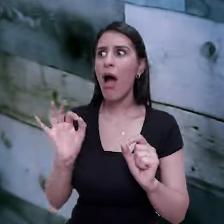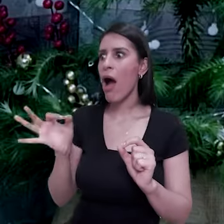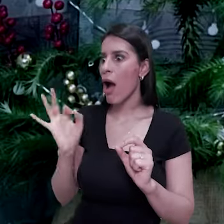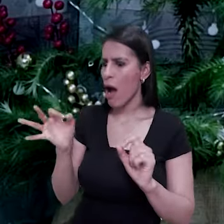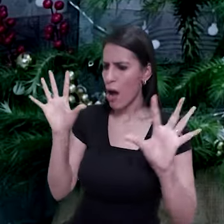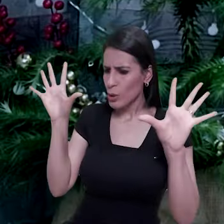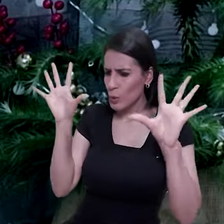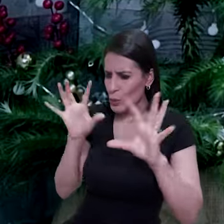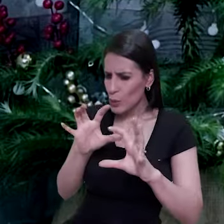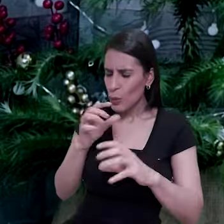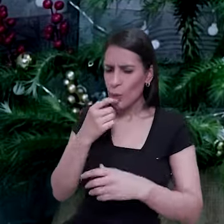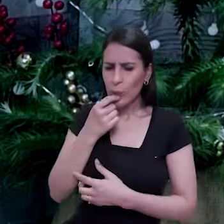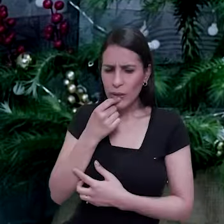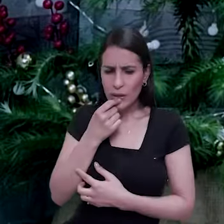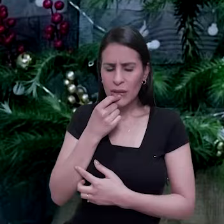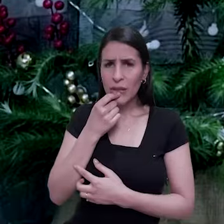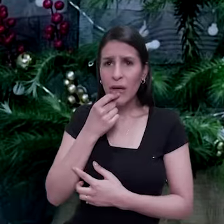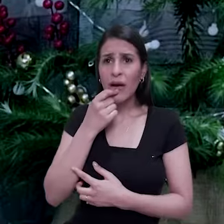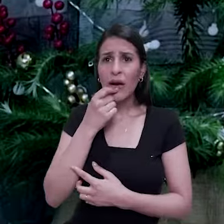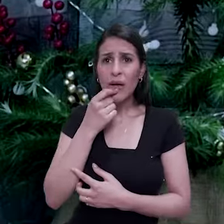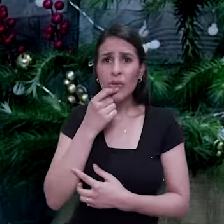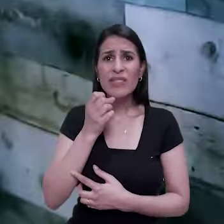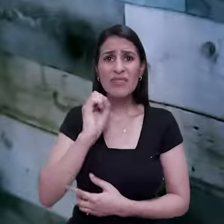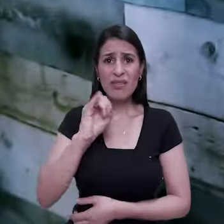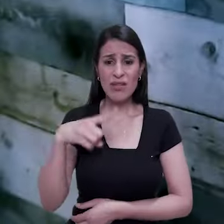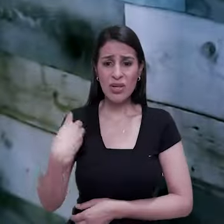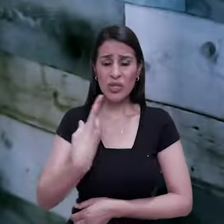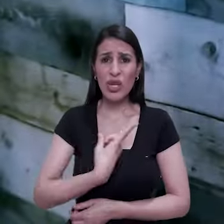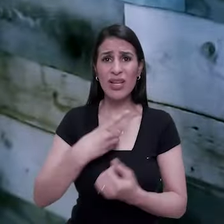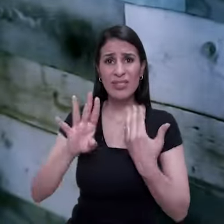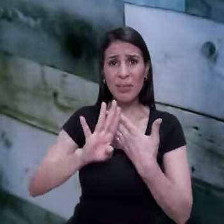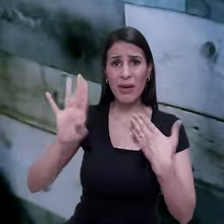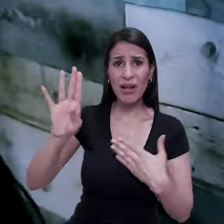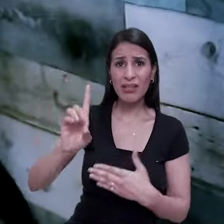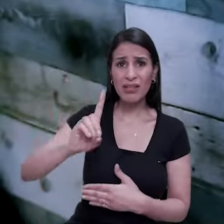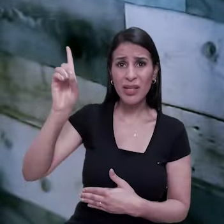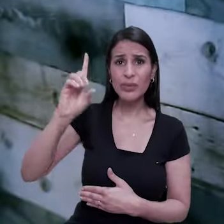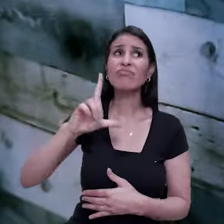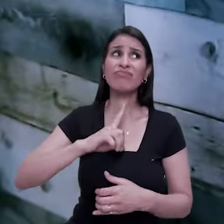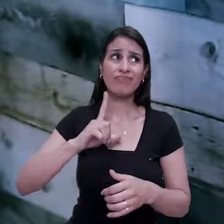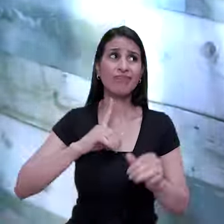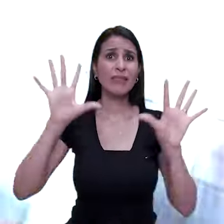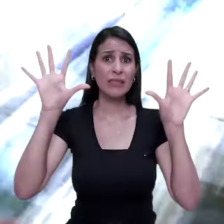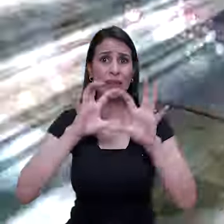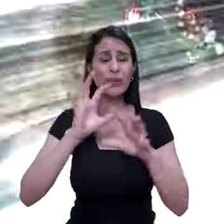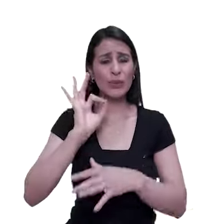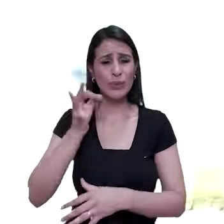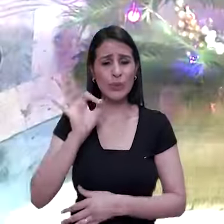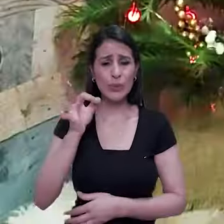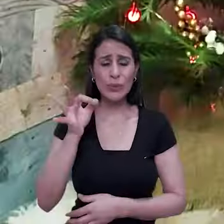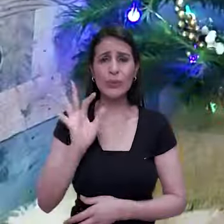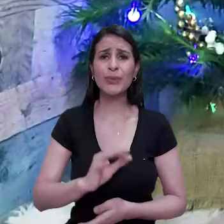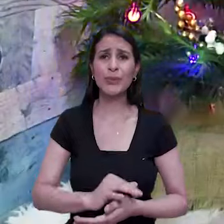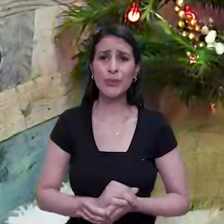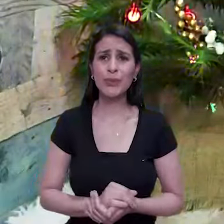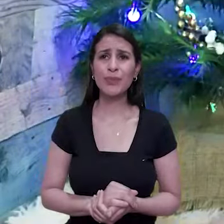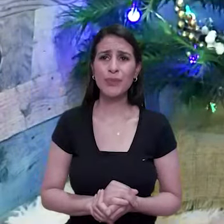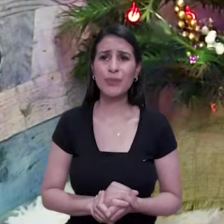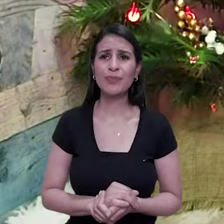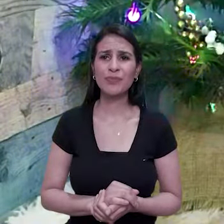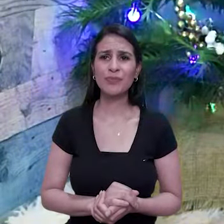escuridão. Quando ficamos longe de Deus, vivemos na escuridão.